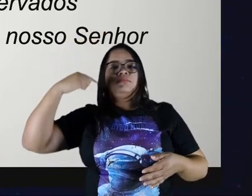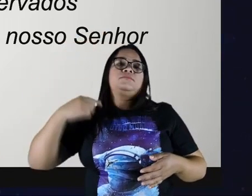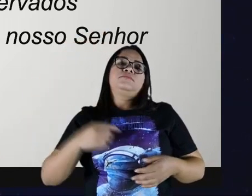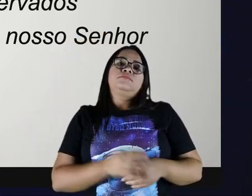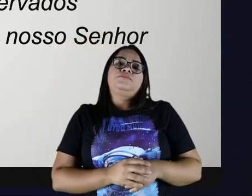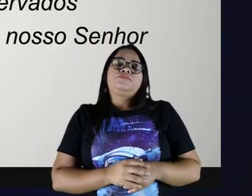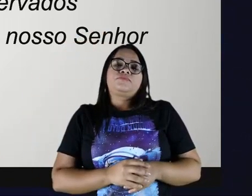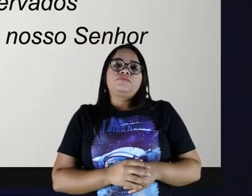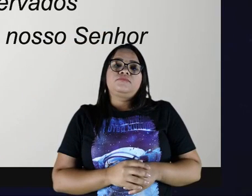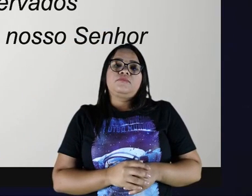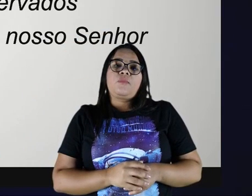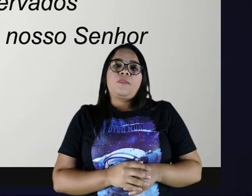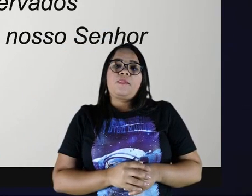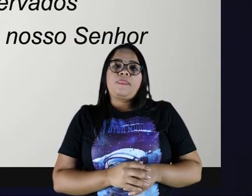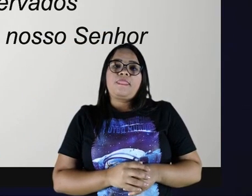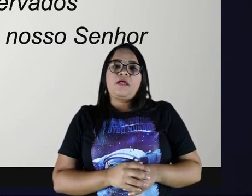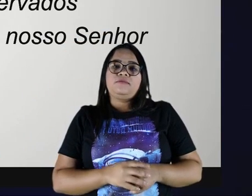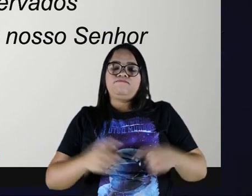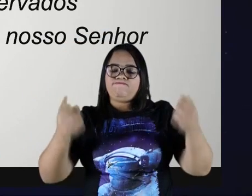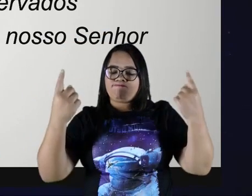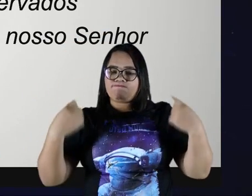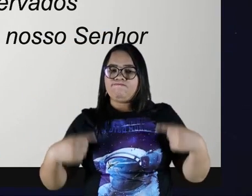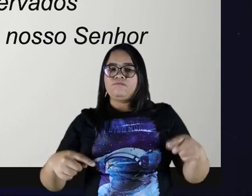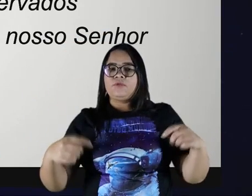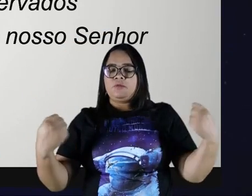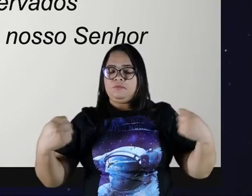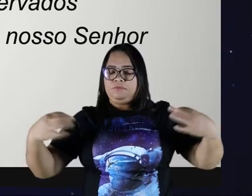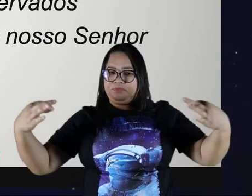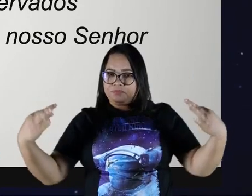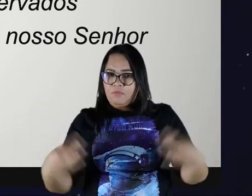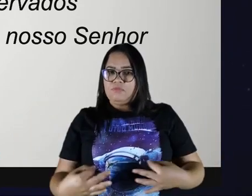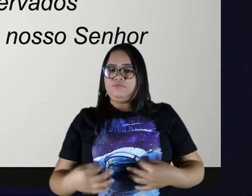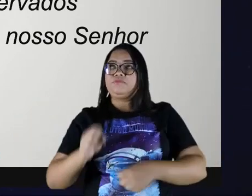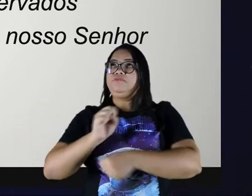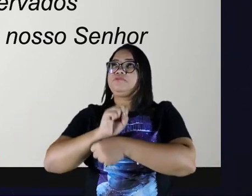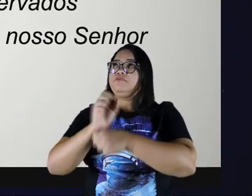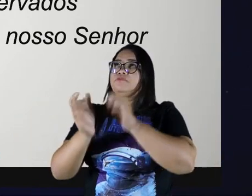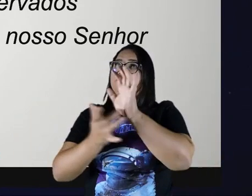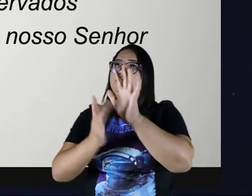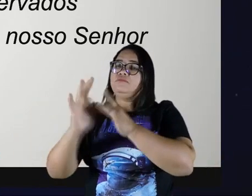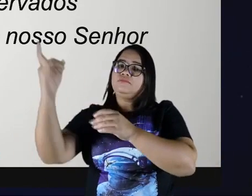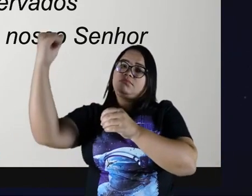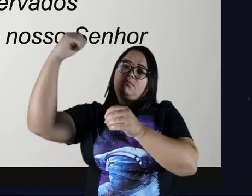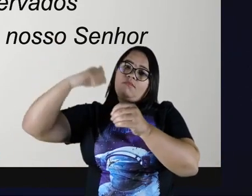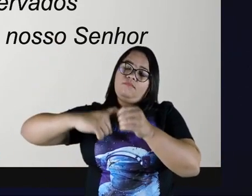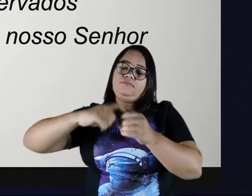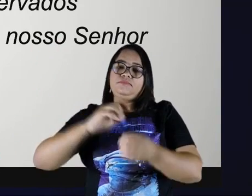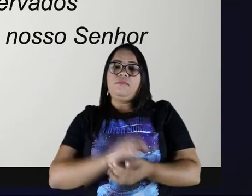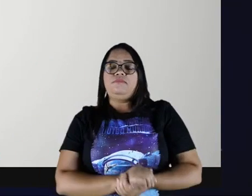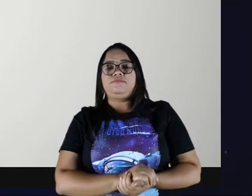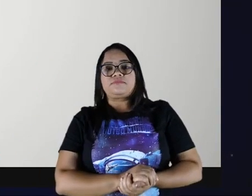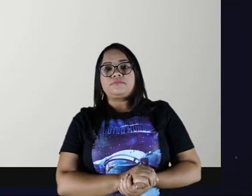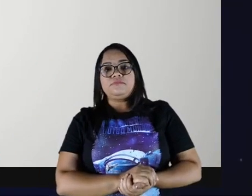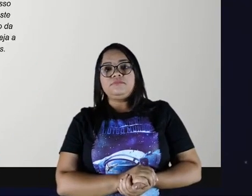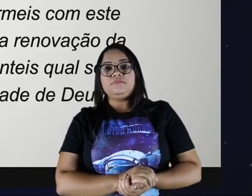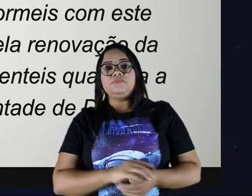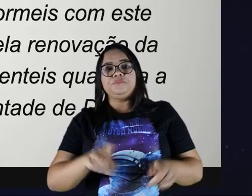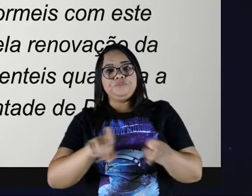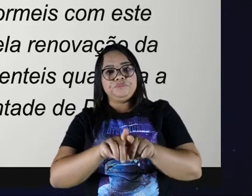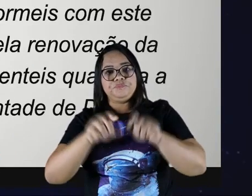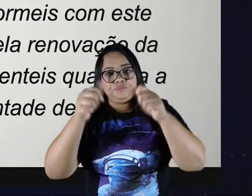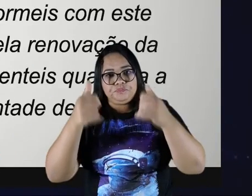conservados, irrepreensíveis para a vinda de nosso Senhor Jesus Cristo. O ser completo. E ele ainda